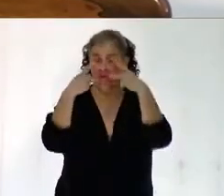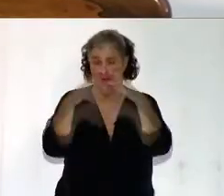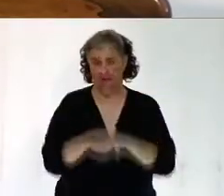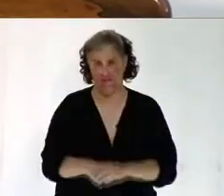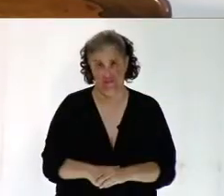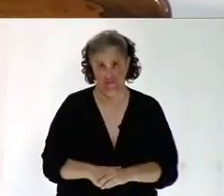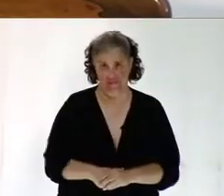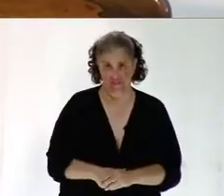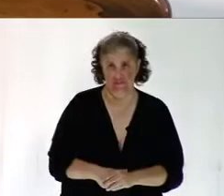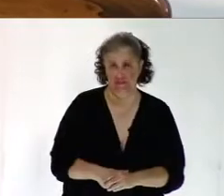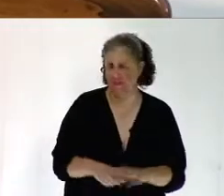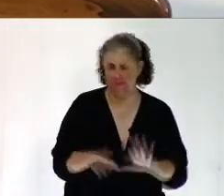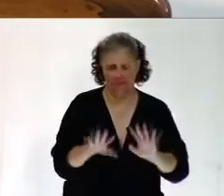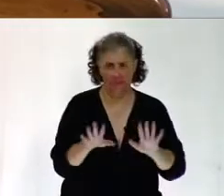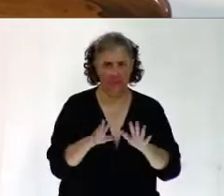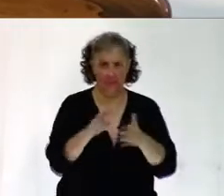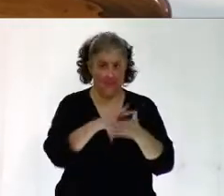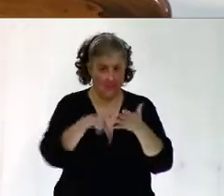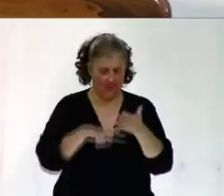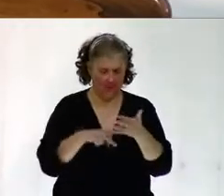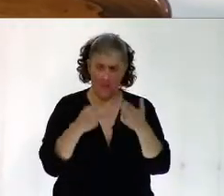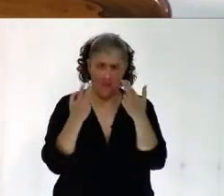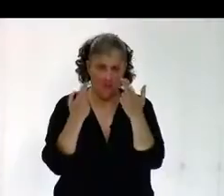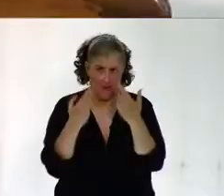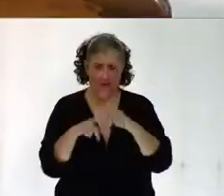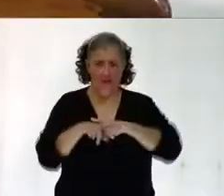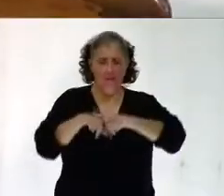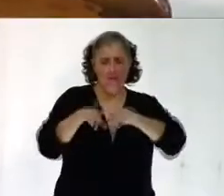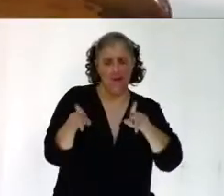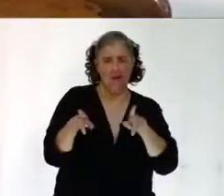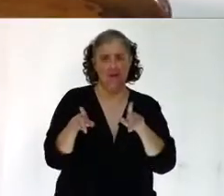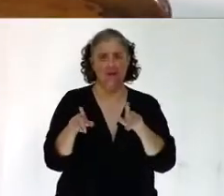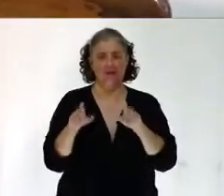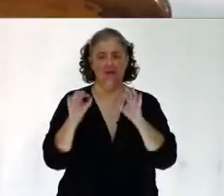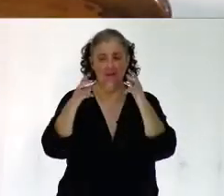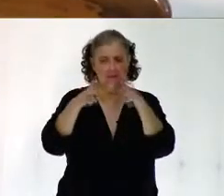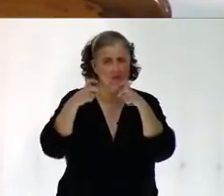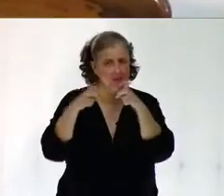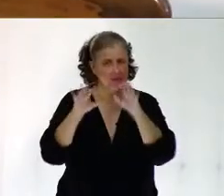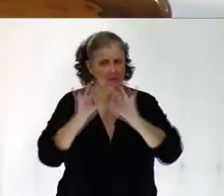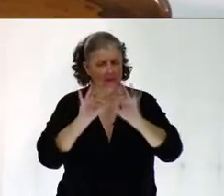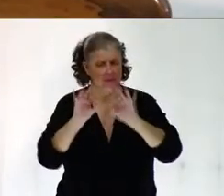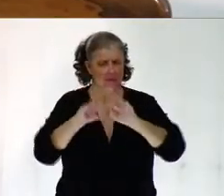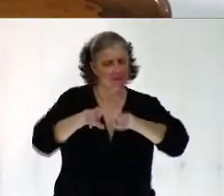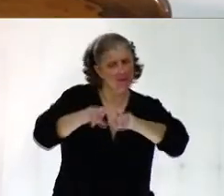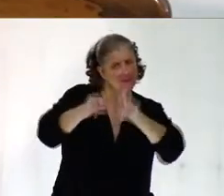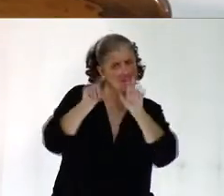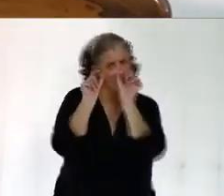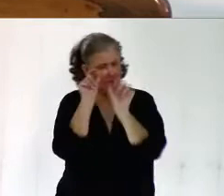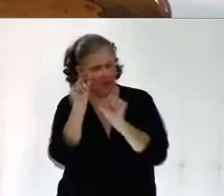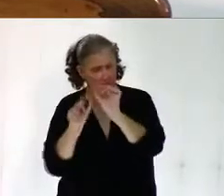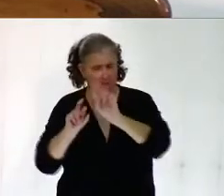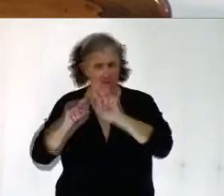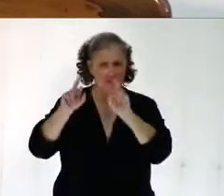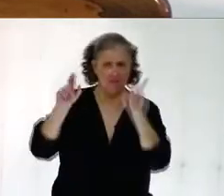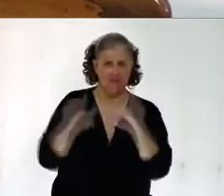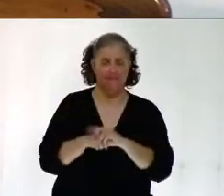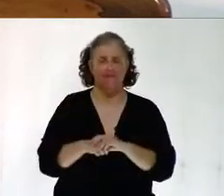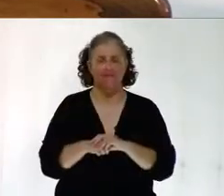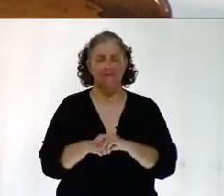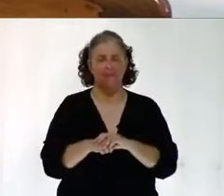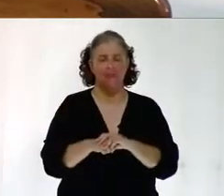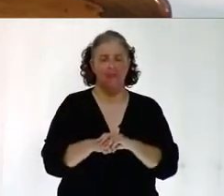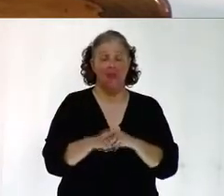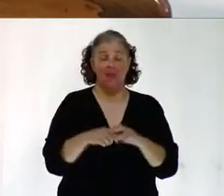é o mesmo texto mas você perceber a complementos jesus cheio do espírito